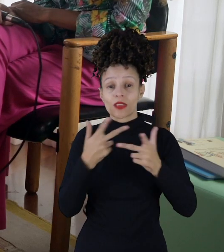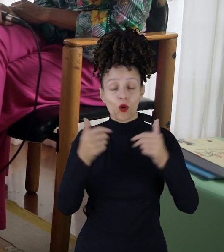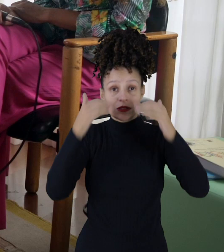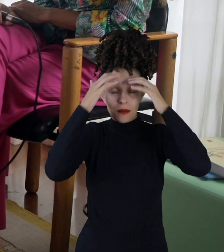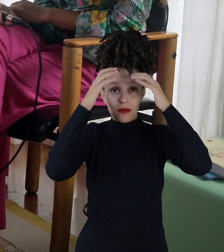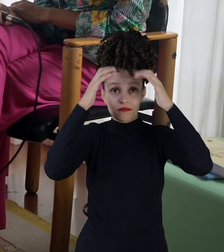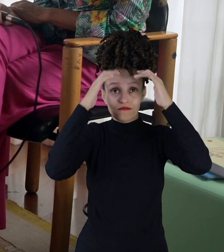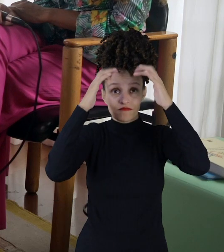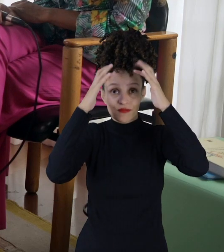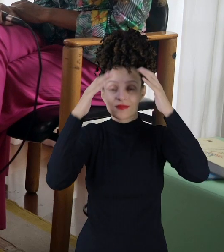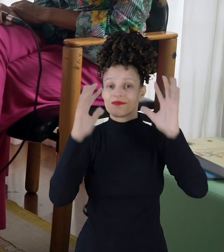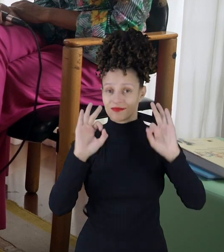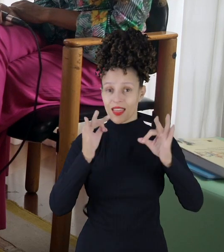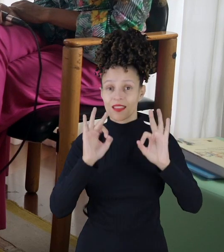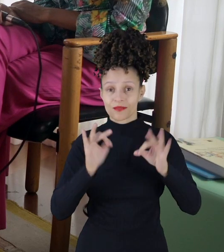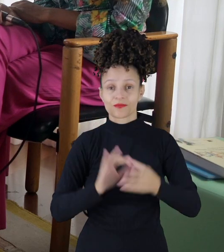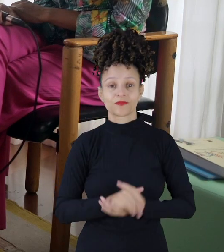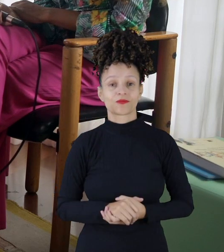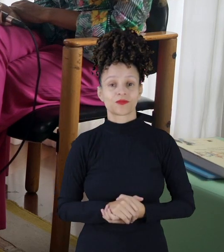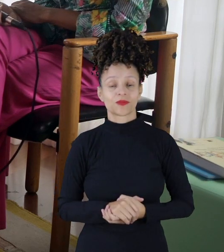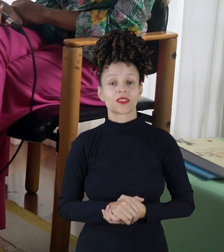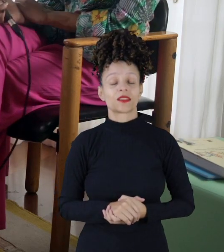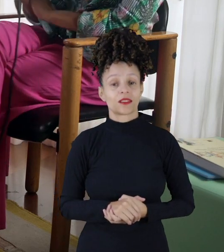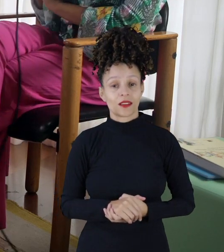para processar lá dentro, né?